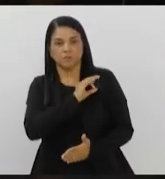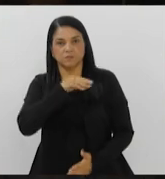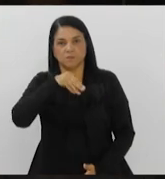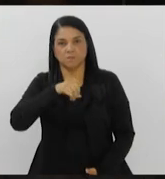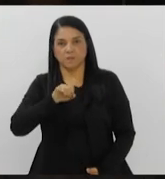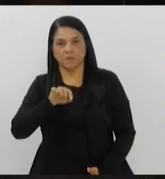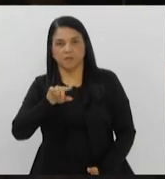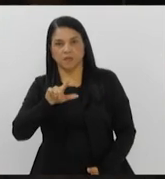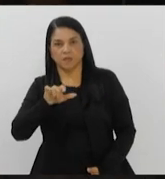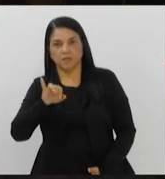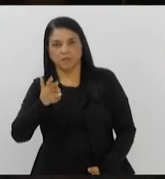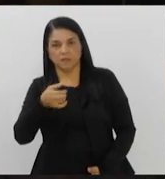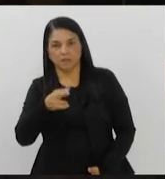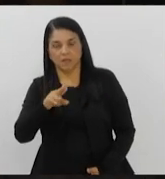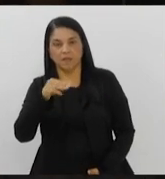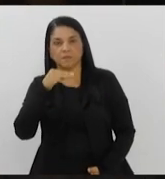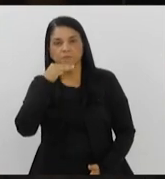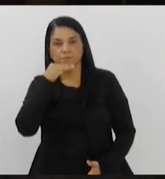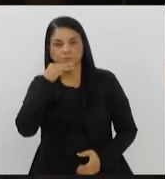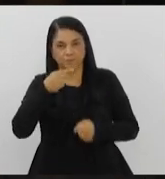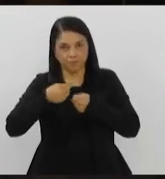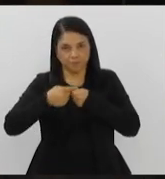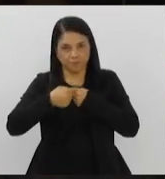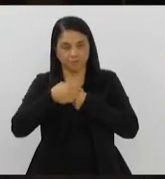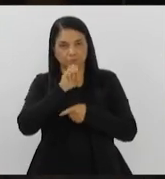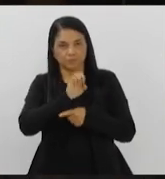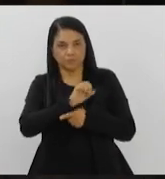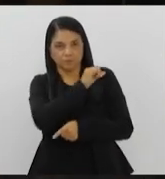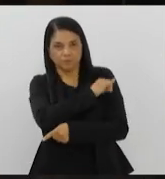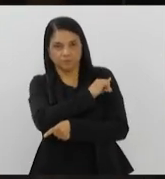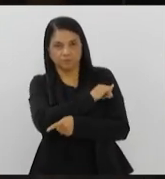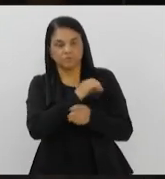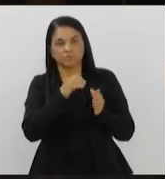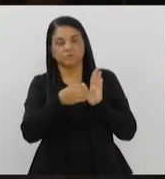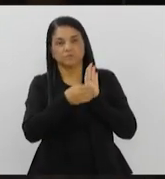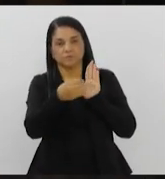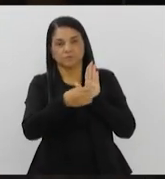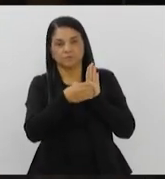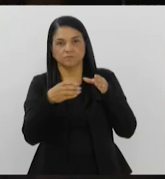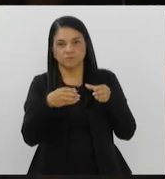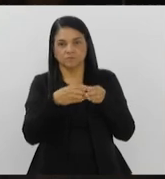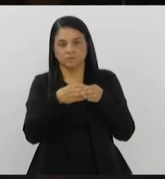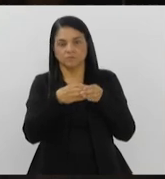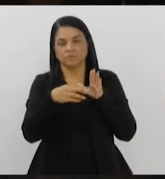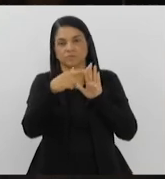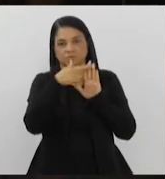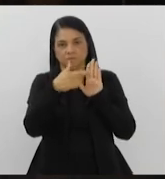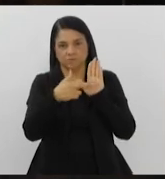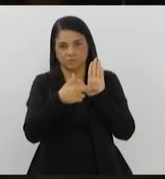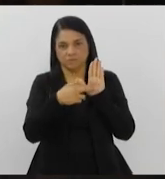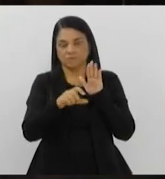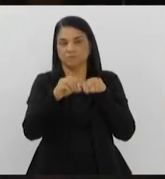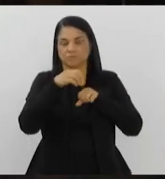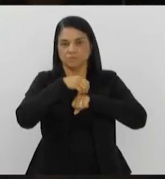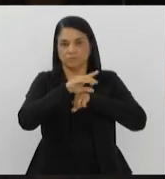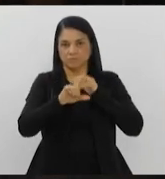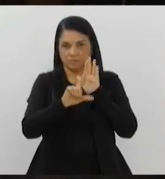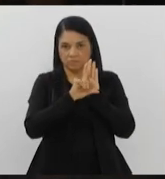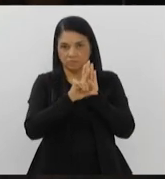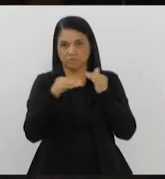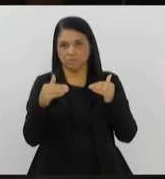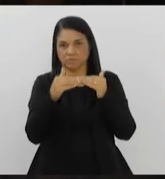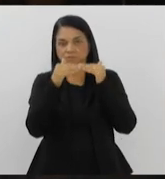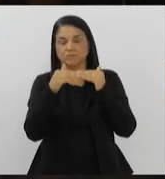Mangaratiba, no âmbito do estado do Rio de Janeiro. Pareceres da comissão, indicação legislativa favorável. Relator, deputado